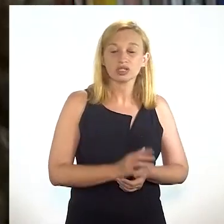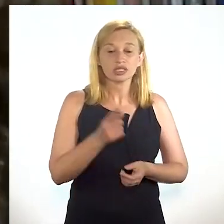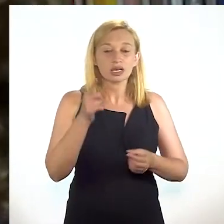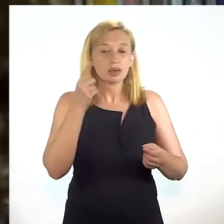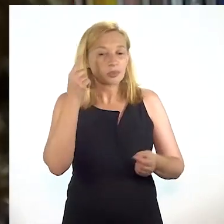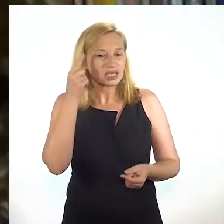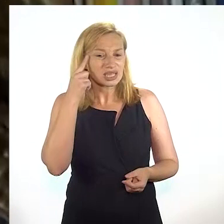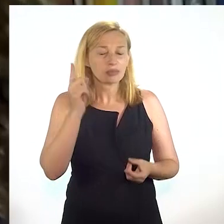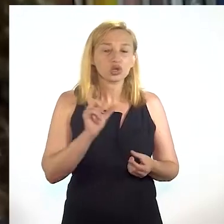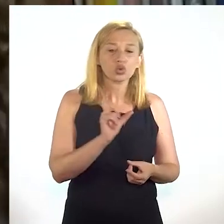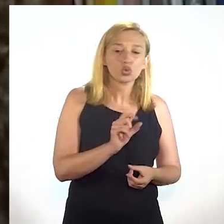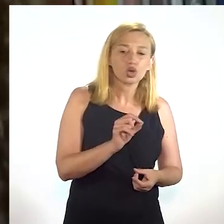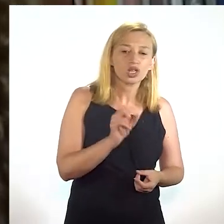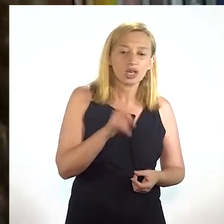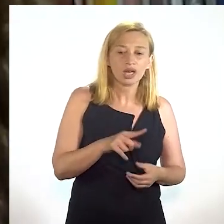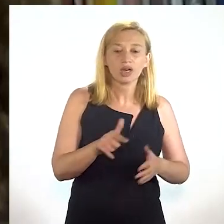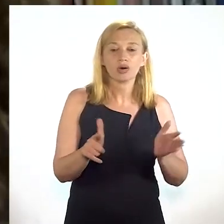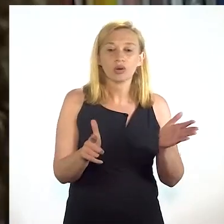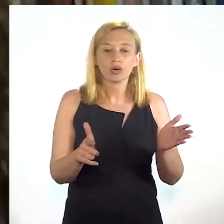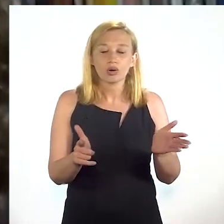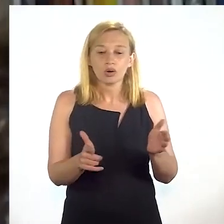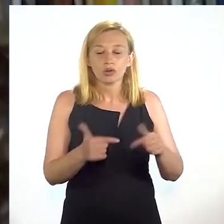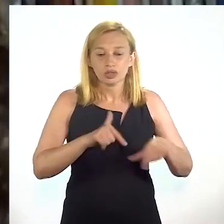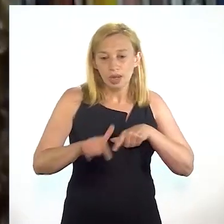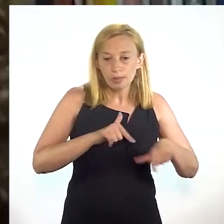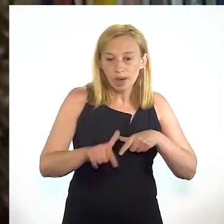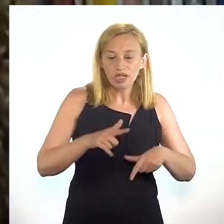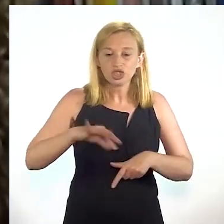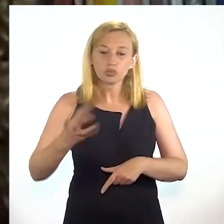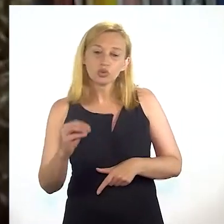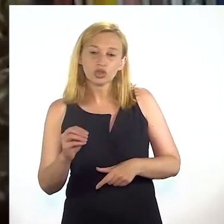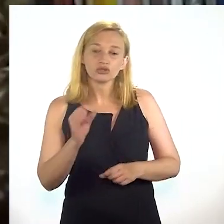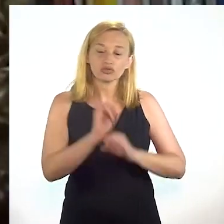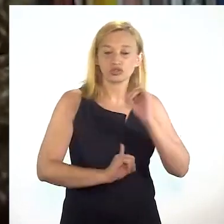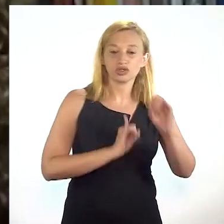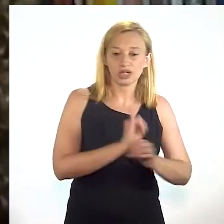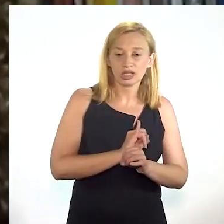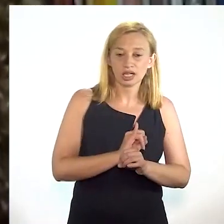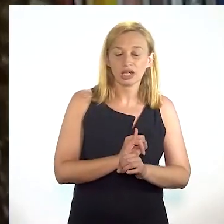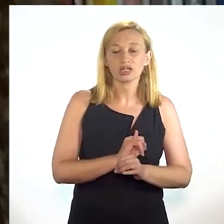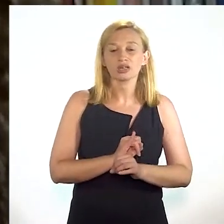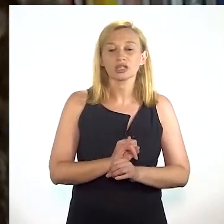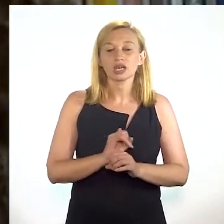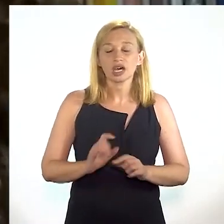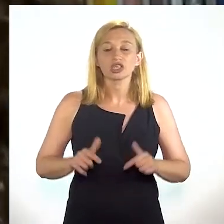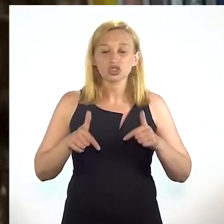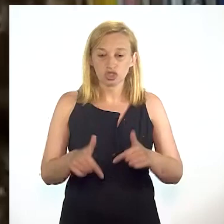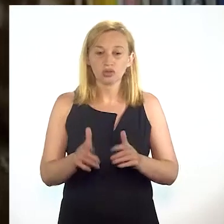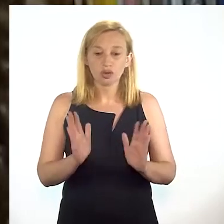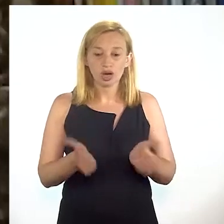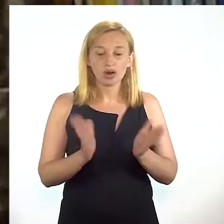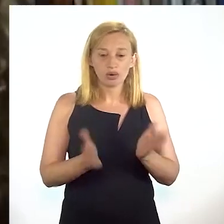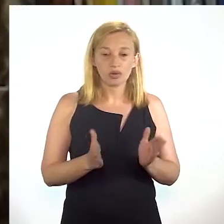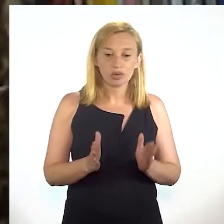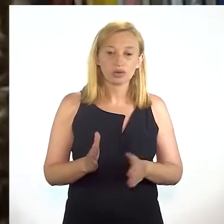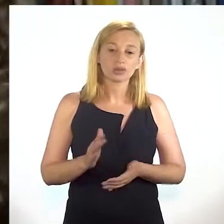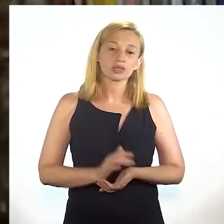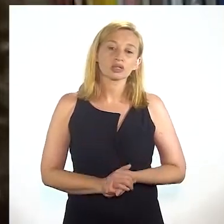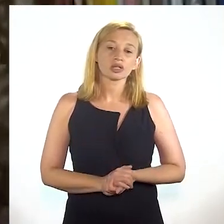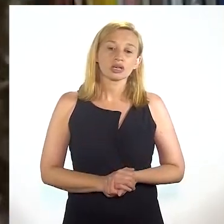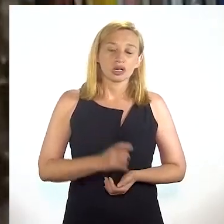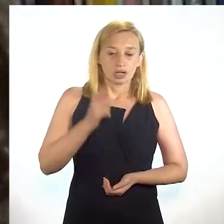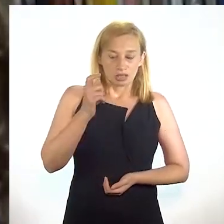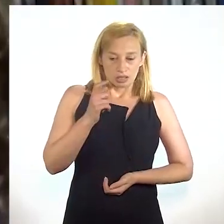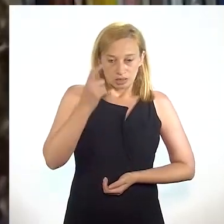que puxar essa reflexão sobre o que seria o papel do Moinho digital, e aí entrou o Lab, né, que é